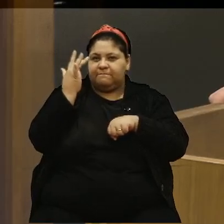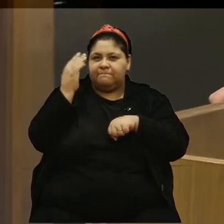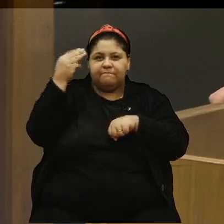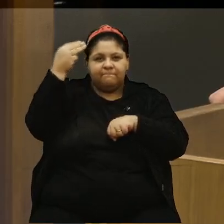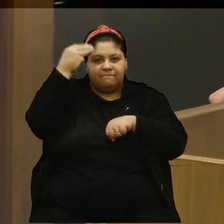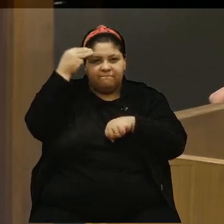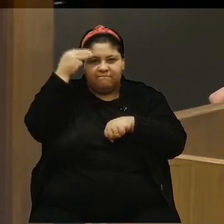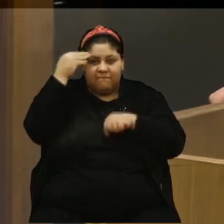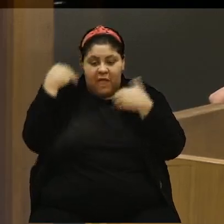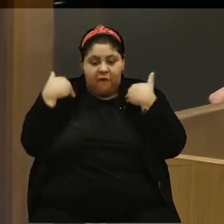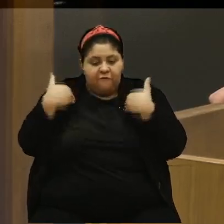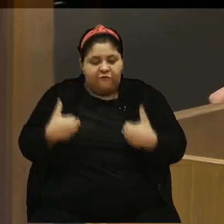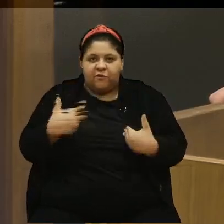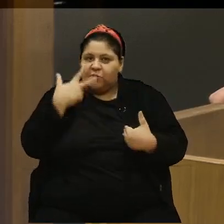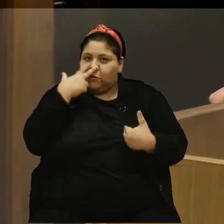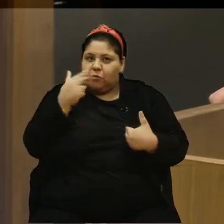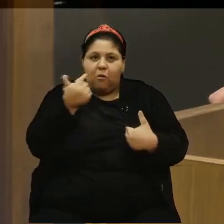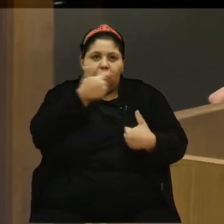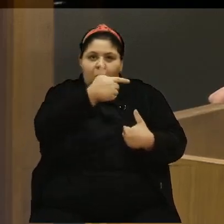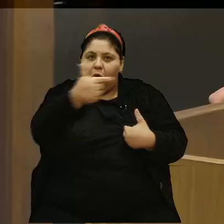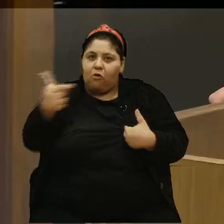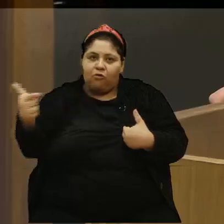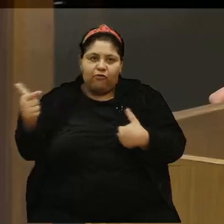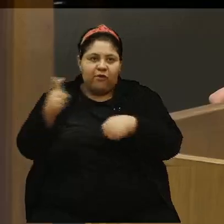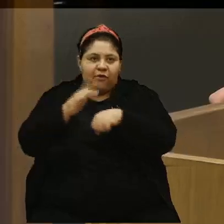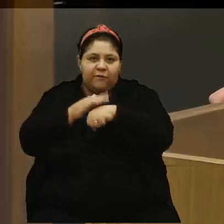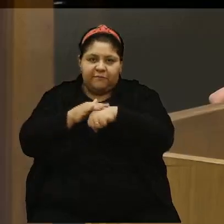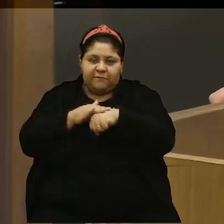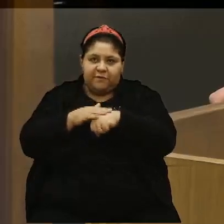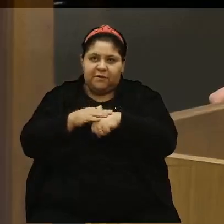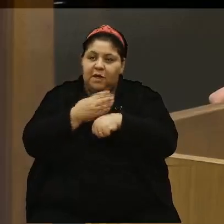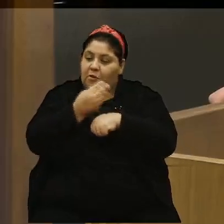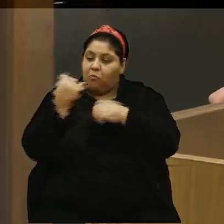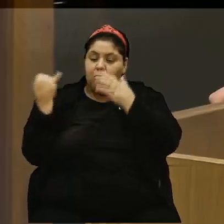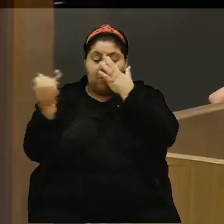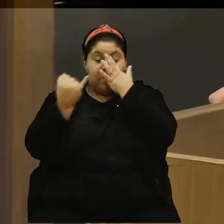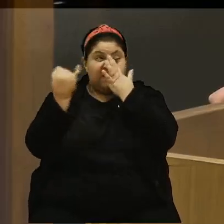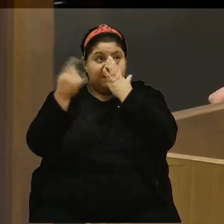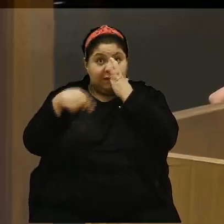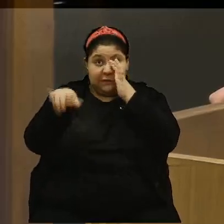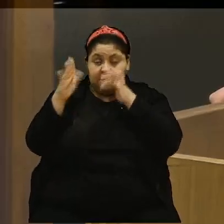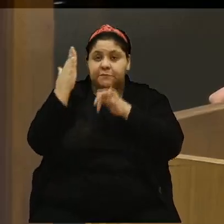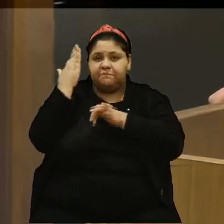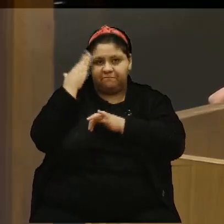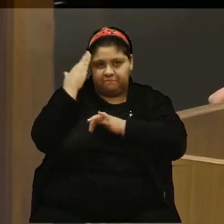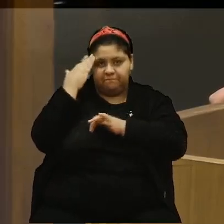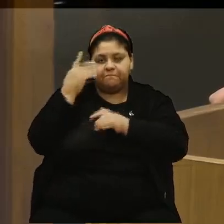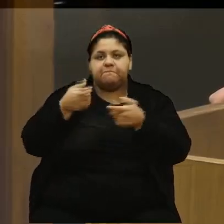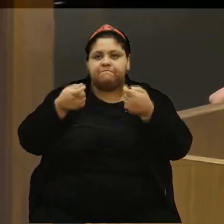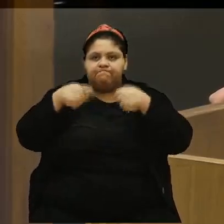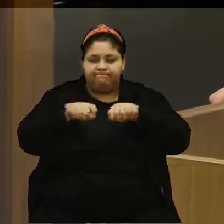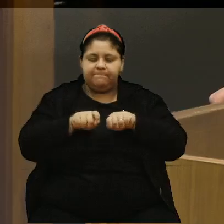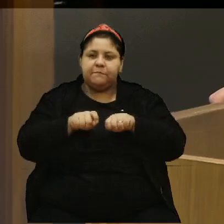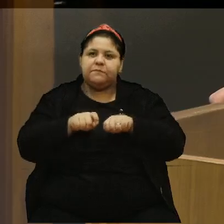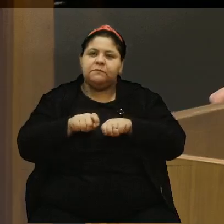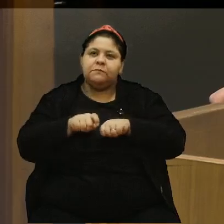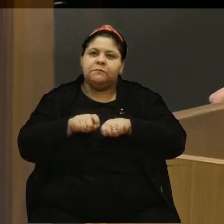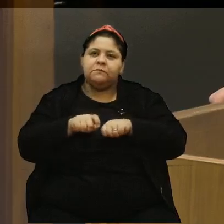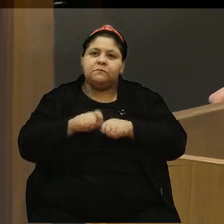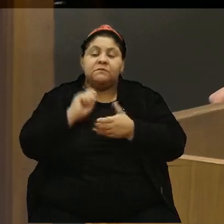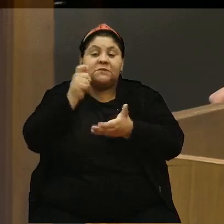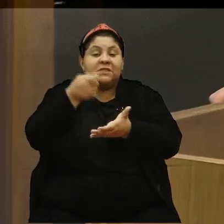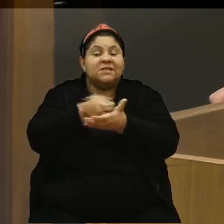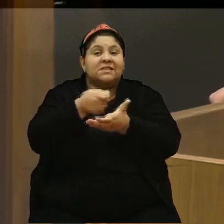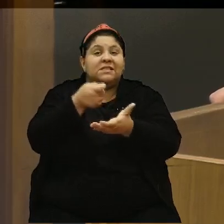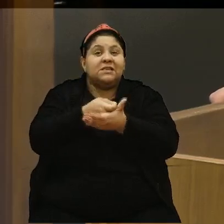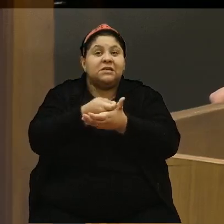adoecimento físico igual qualquer outro, é muito importante para que a gente saiba que a gente precisa, deve